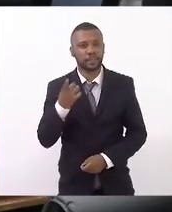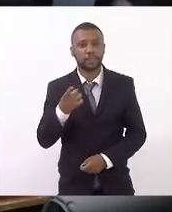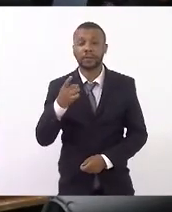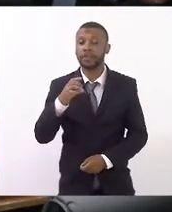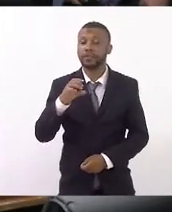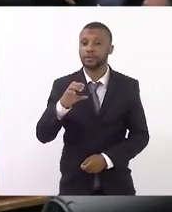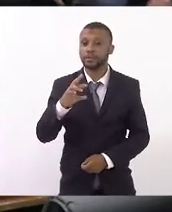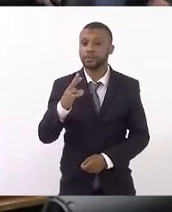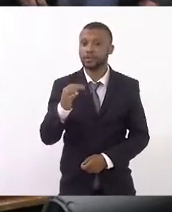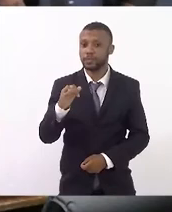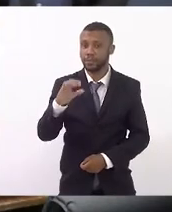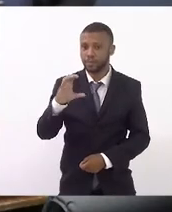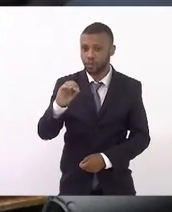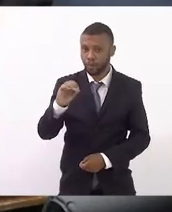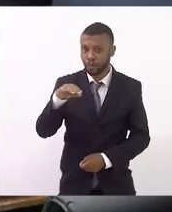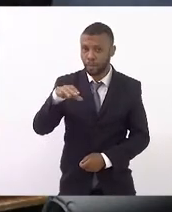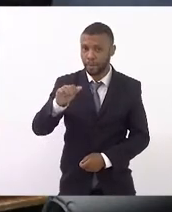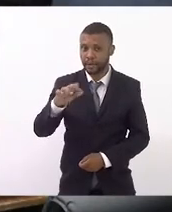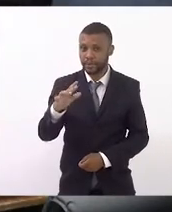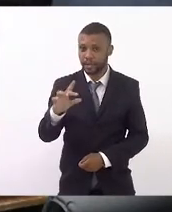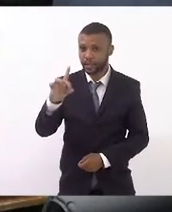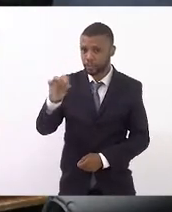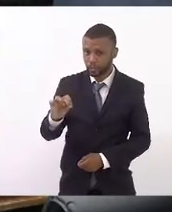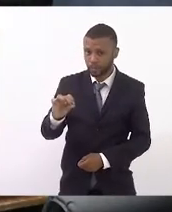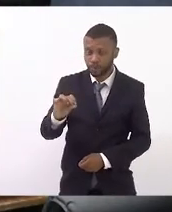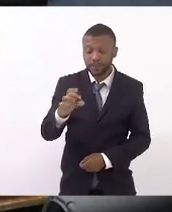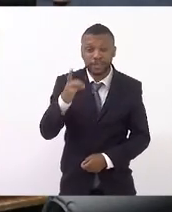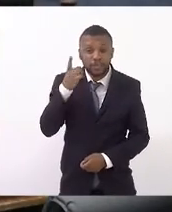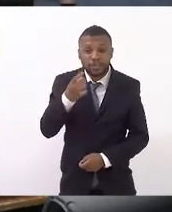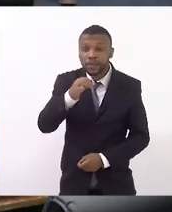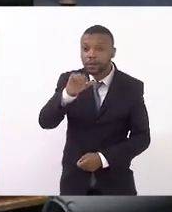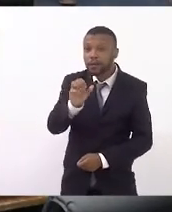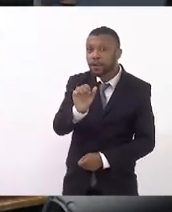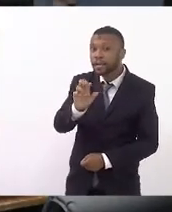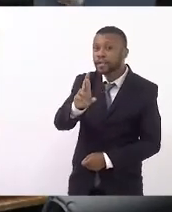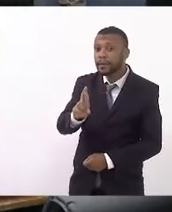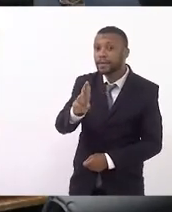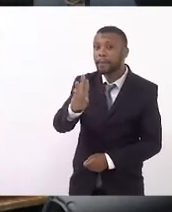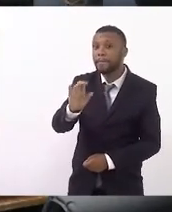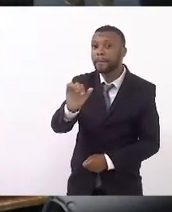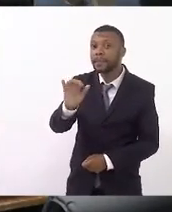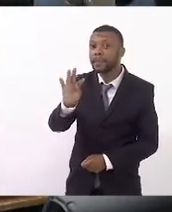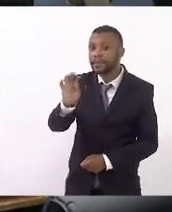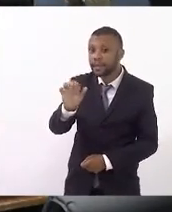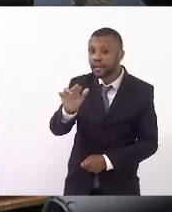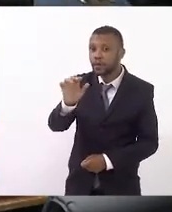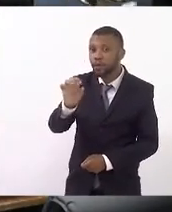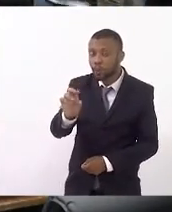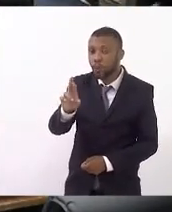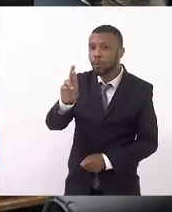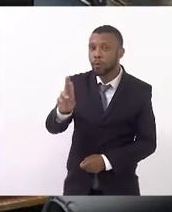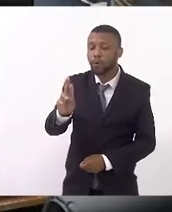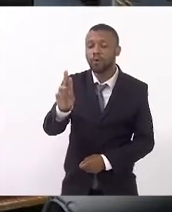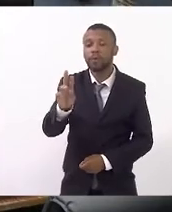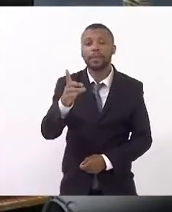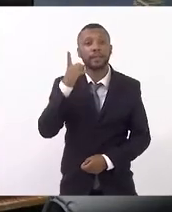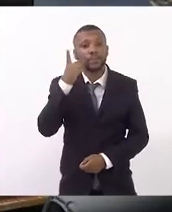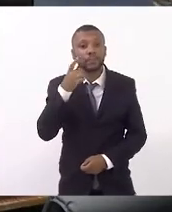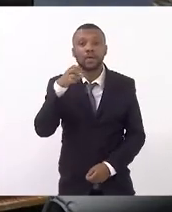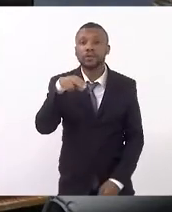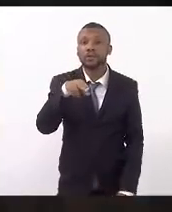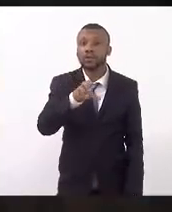Machado. Deputado Chico Machado, deputado Jair Bittencourt, deputado Jair Bittencourt, deputado Noel de